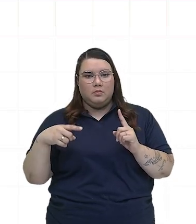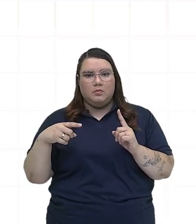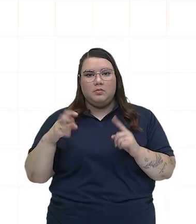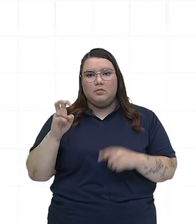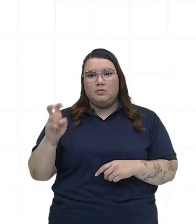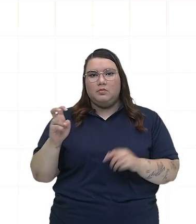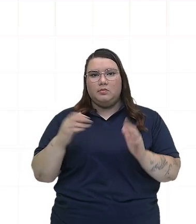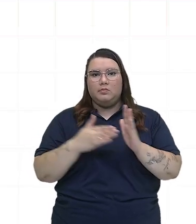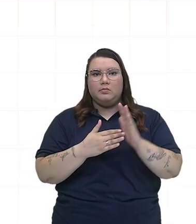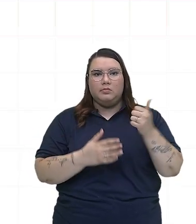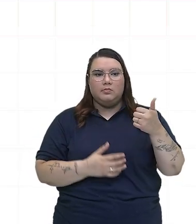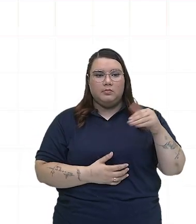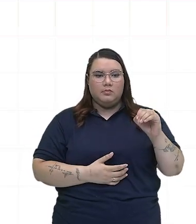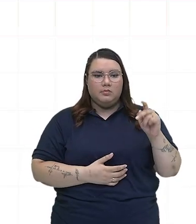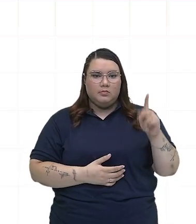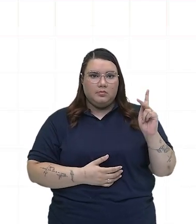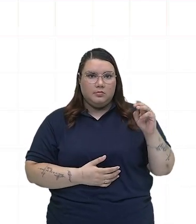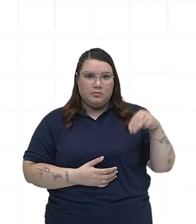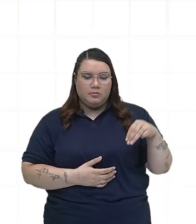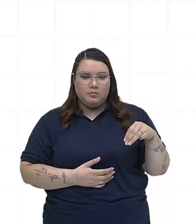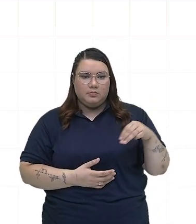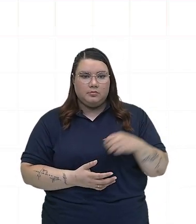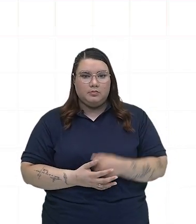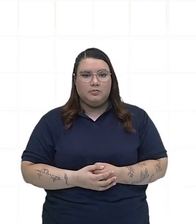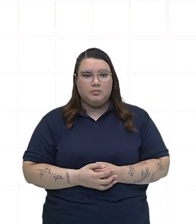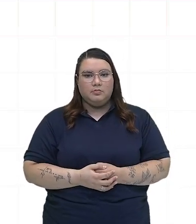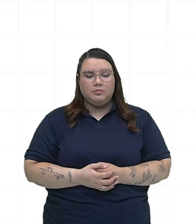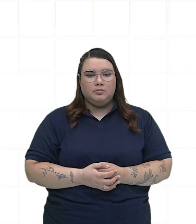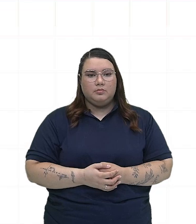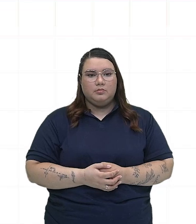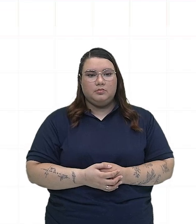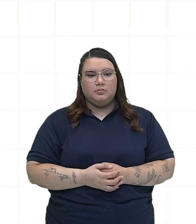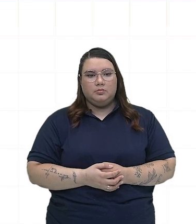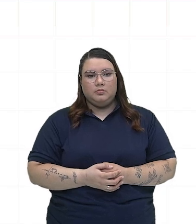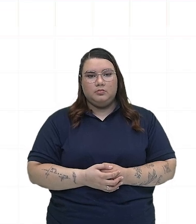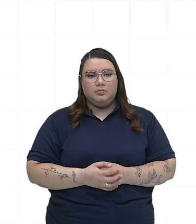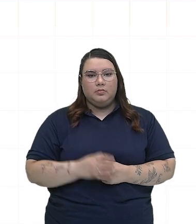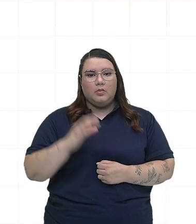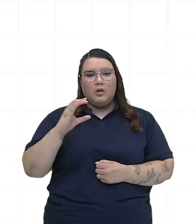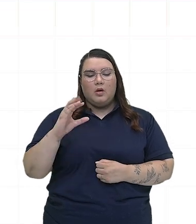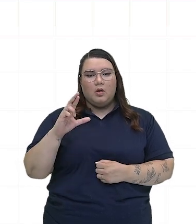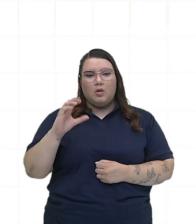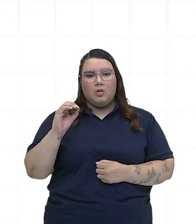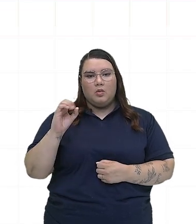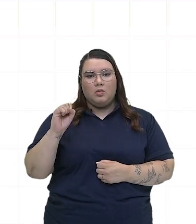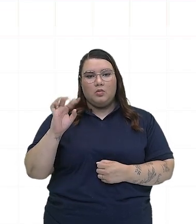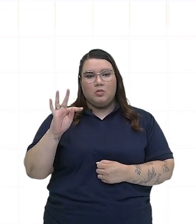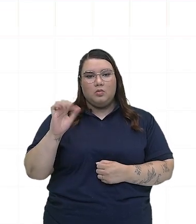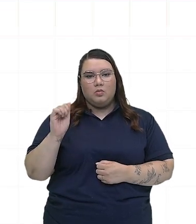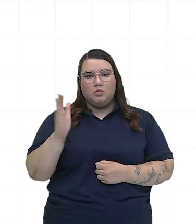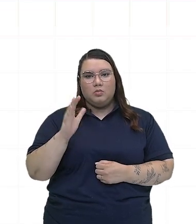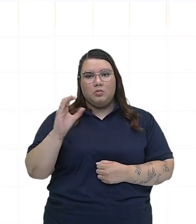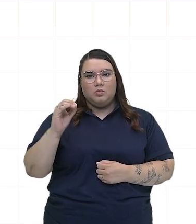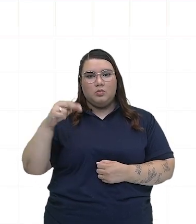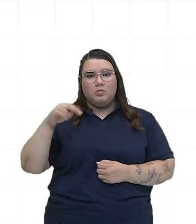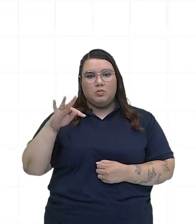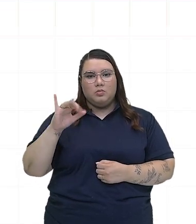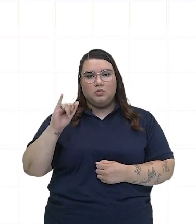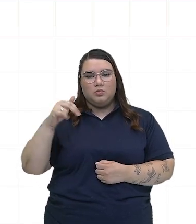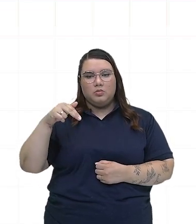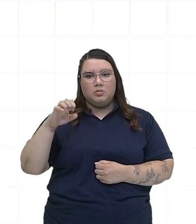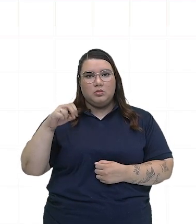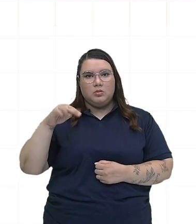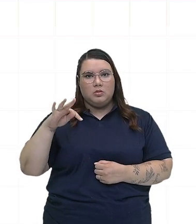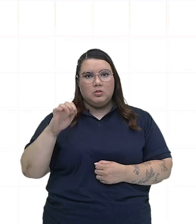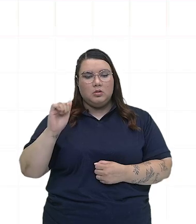entre 5 a 10 quilômetros. Crosta continental ela é constituída principalmente por granito, mas existem também